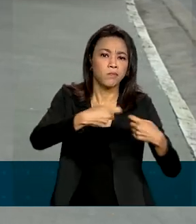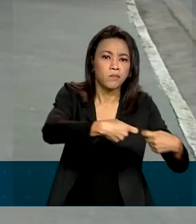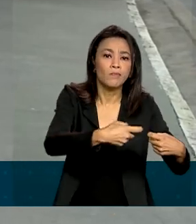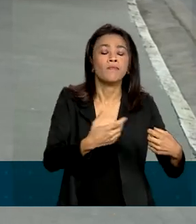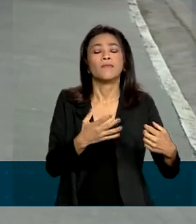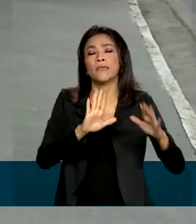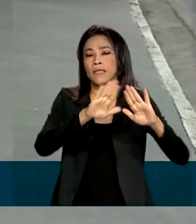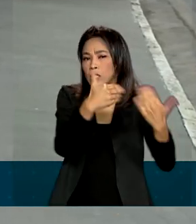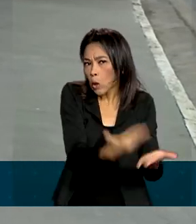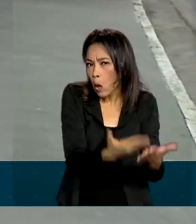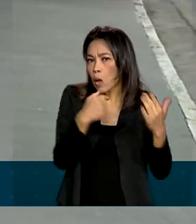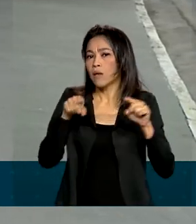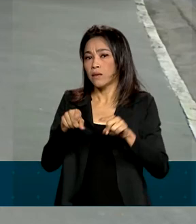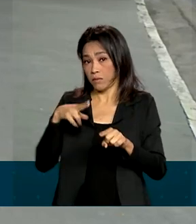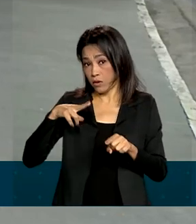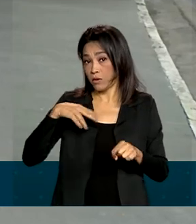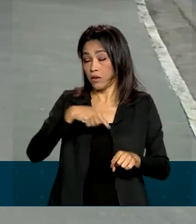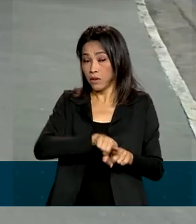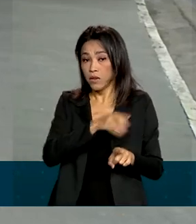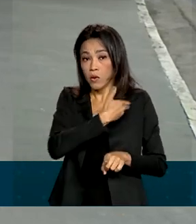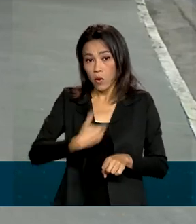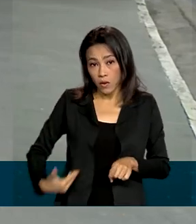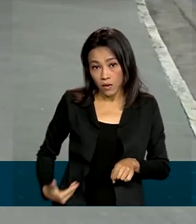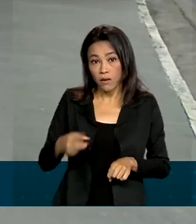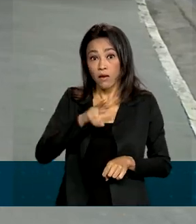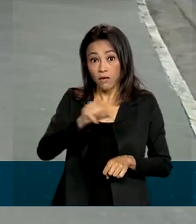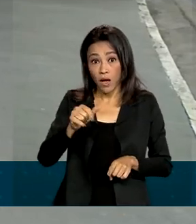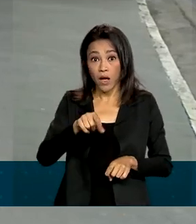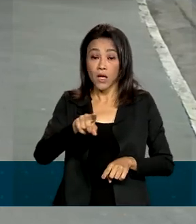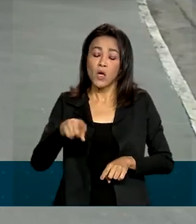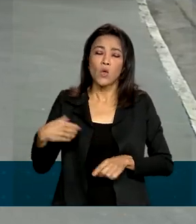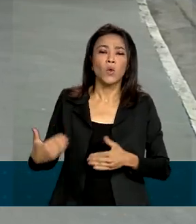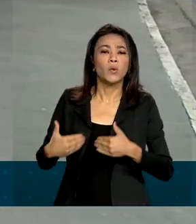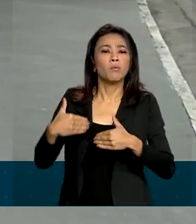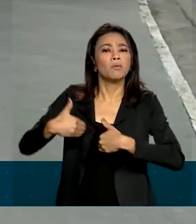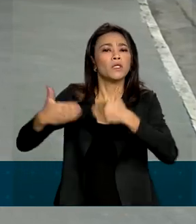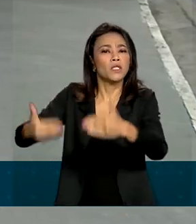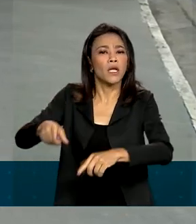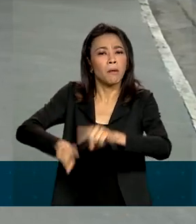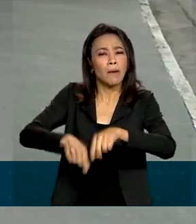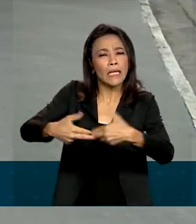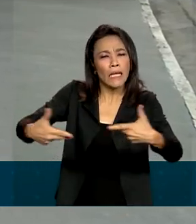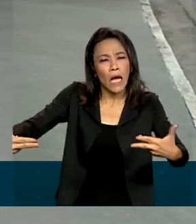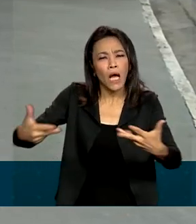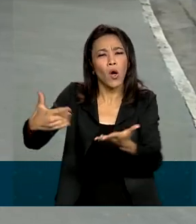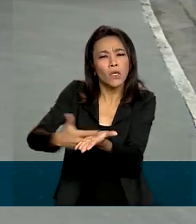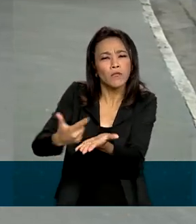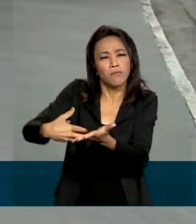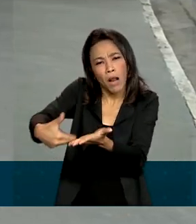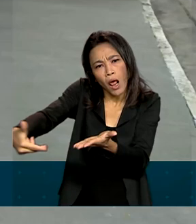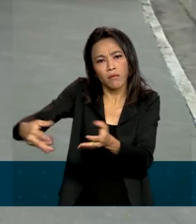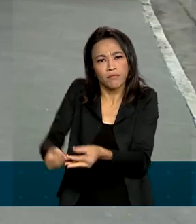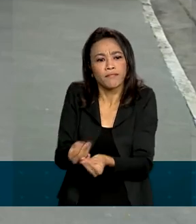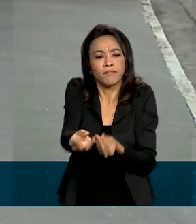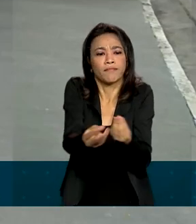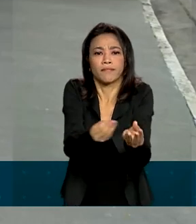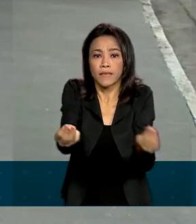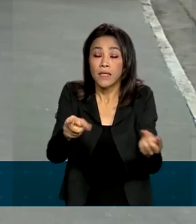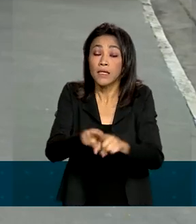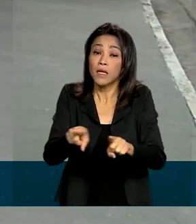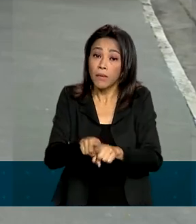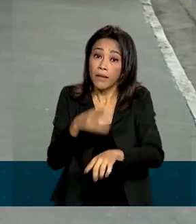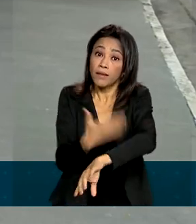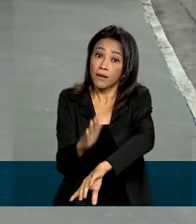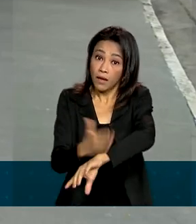o Ministério da Saúde Vai disponibilizar material para informar e ser usado na capacitação e na divulgação do